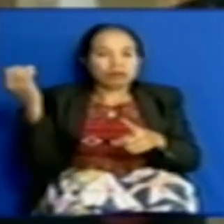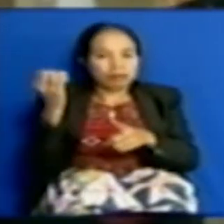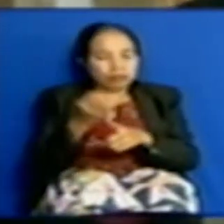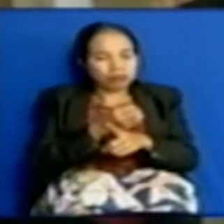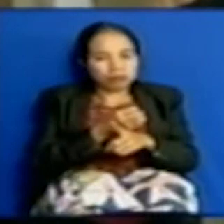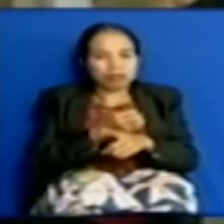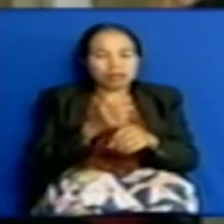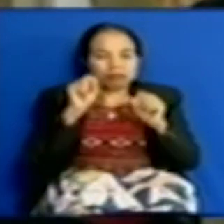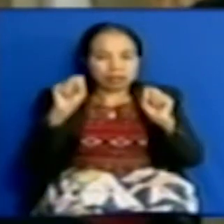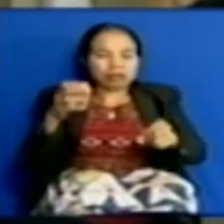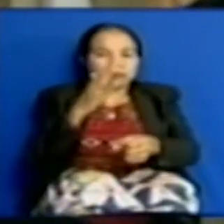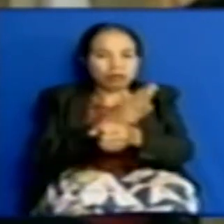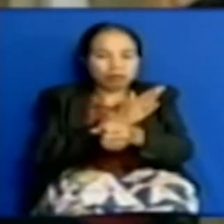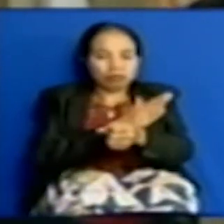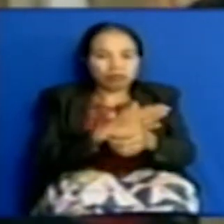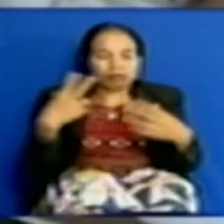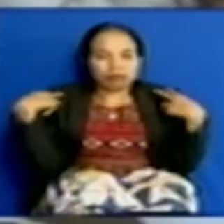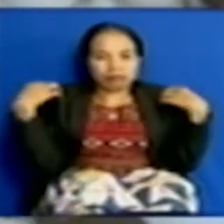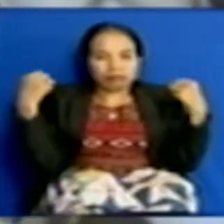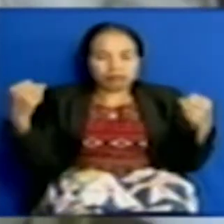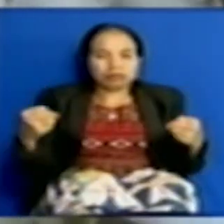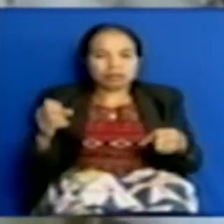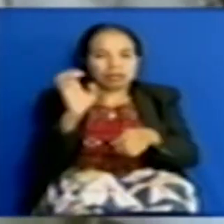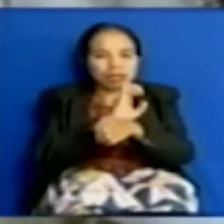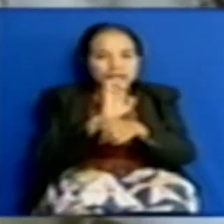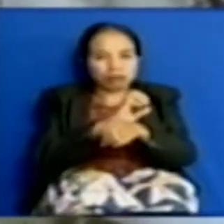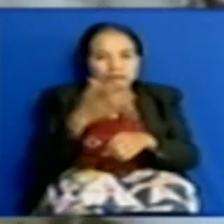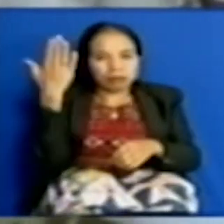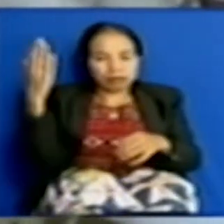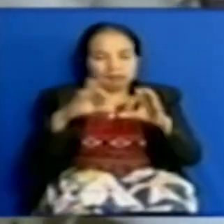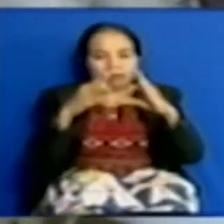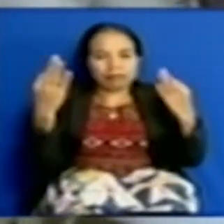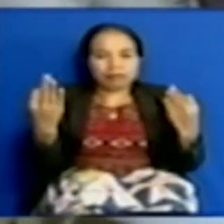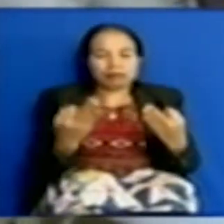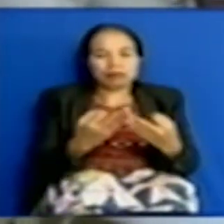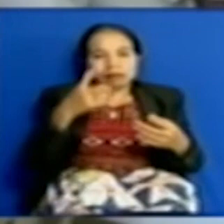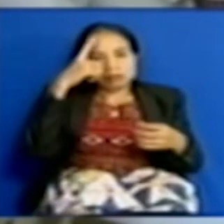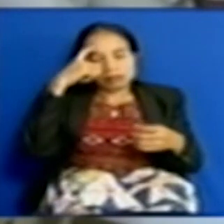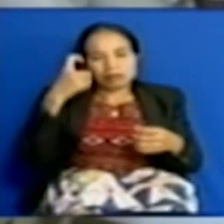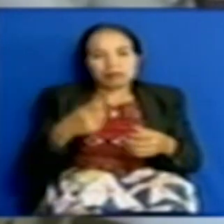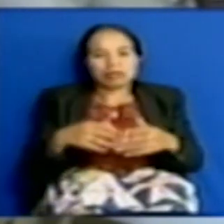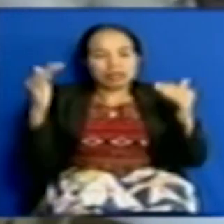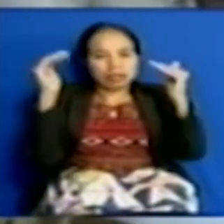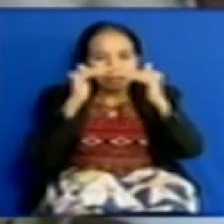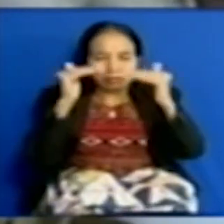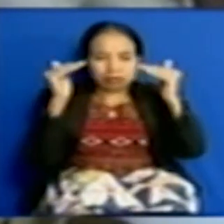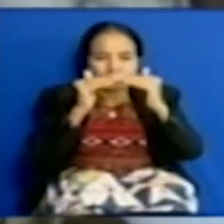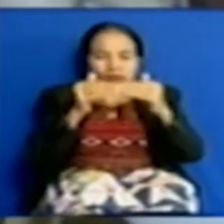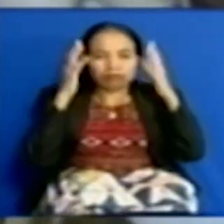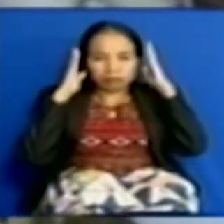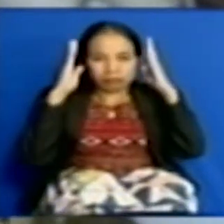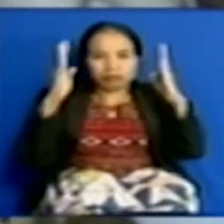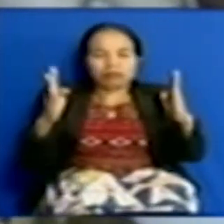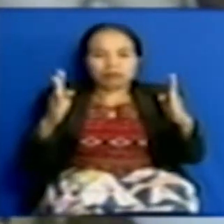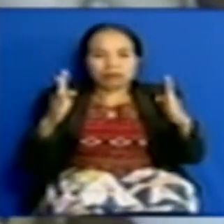a tu promove, no reforça sira na economia e a família. Também, iha seminário refere focaliu ba